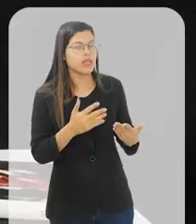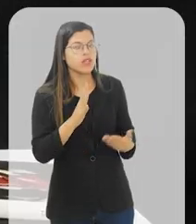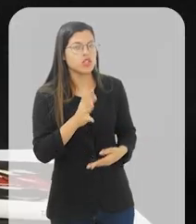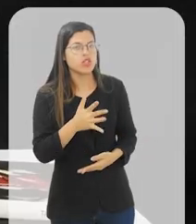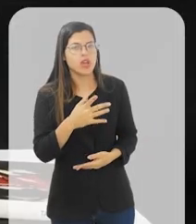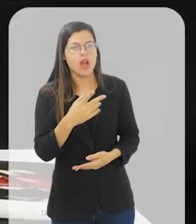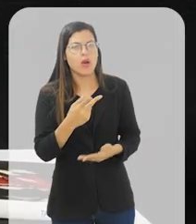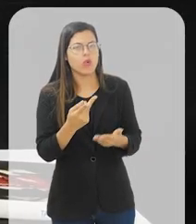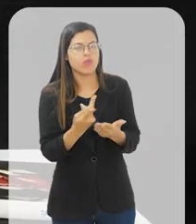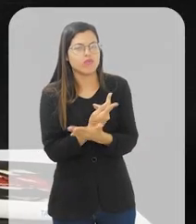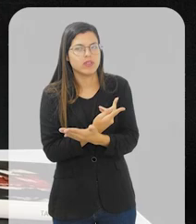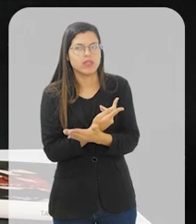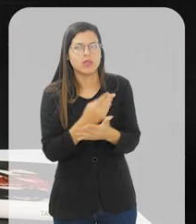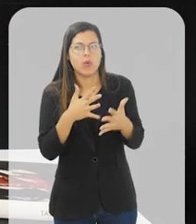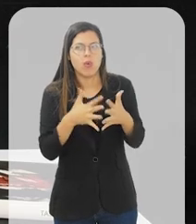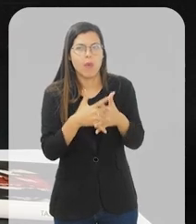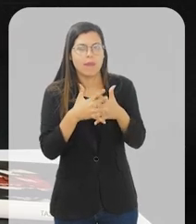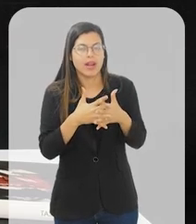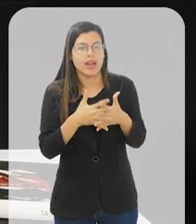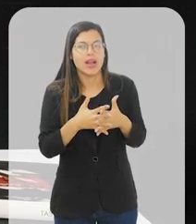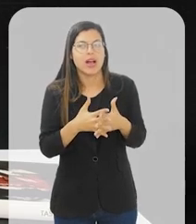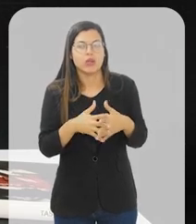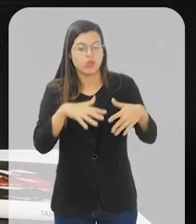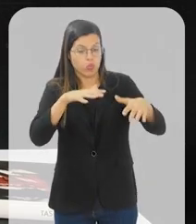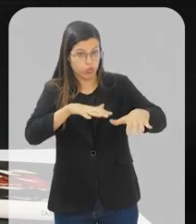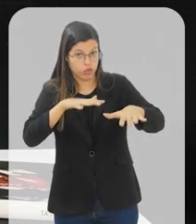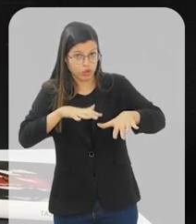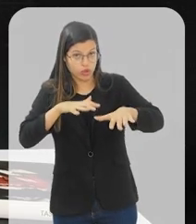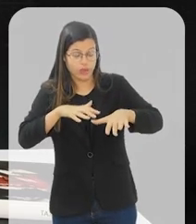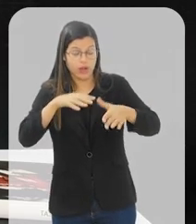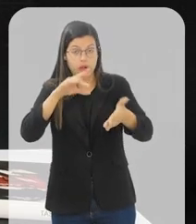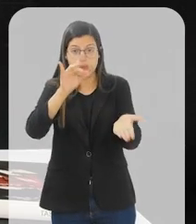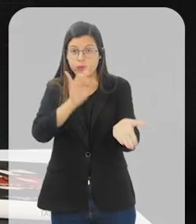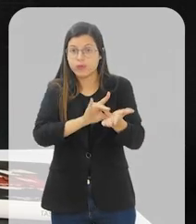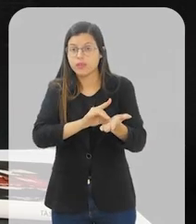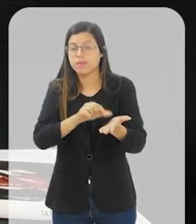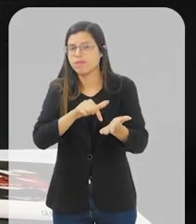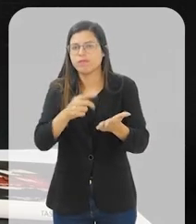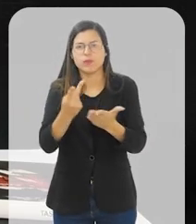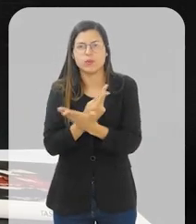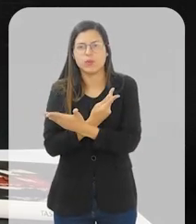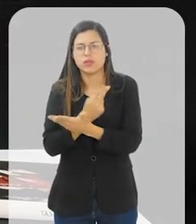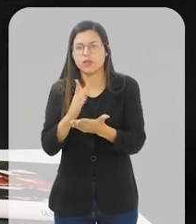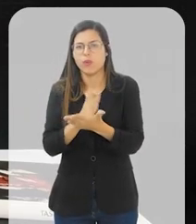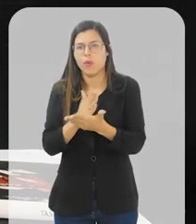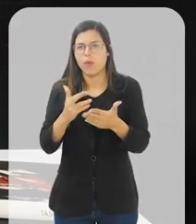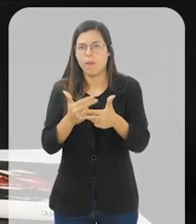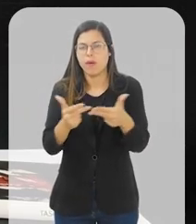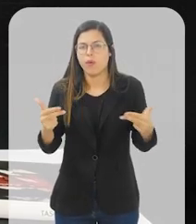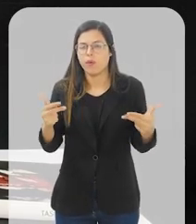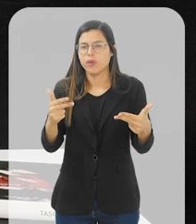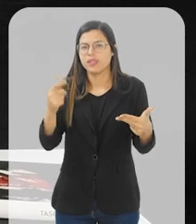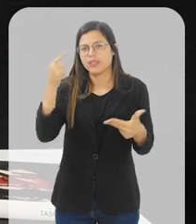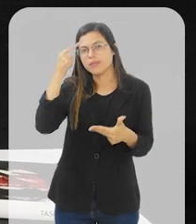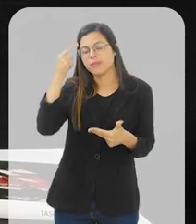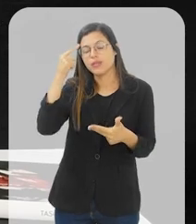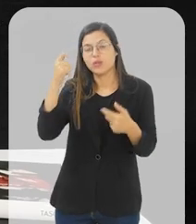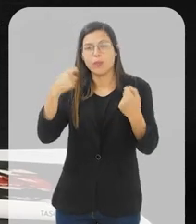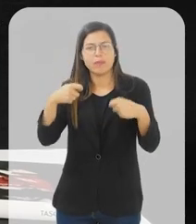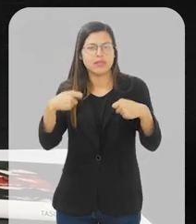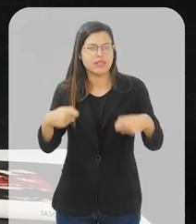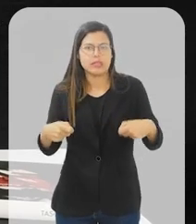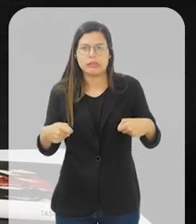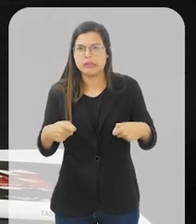alguma situação complicada dentro da avenida, num desfile oficial? Aconteceu alguma coisa que você diga, porra, eu vou ter que me virar